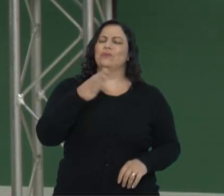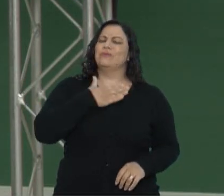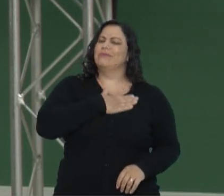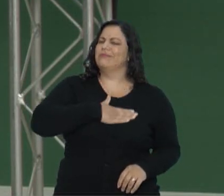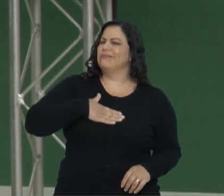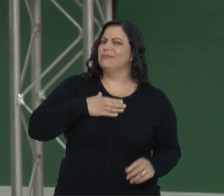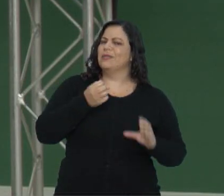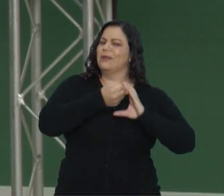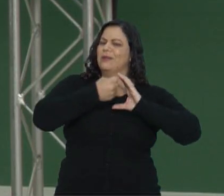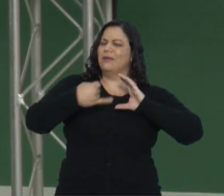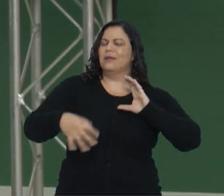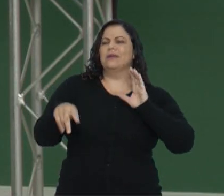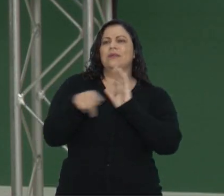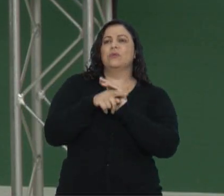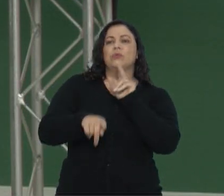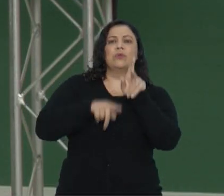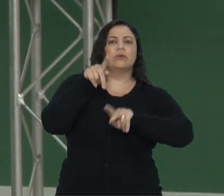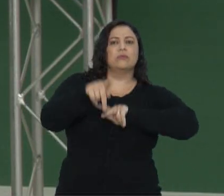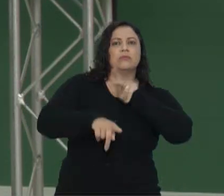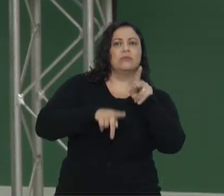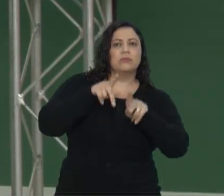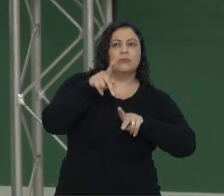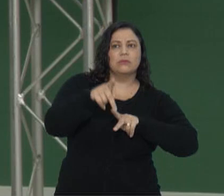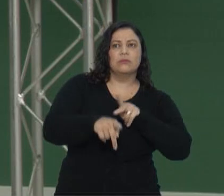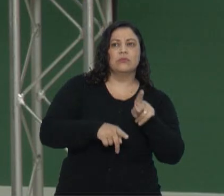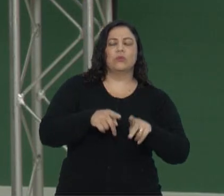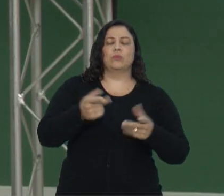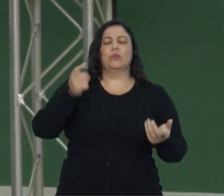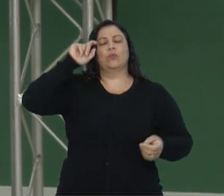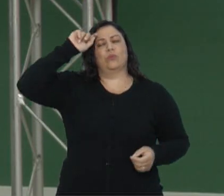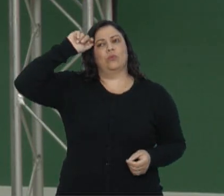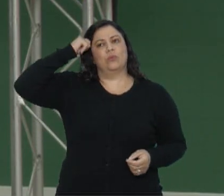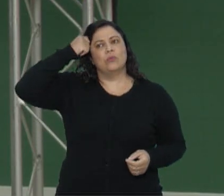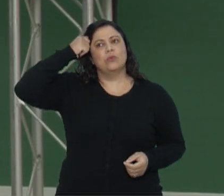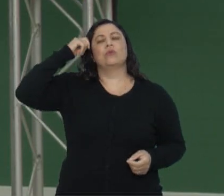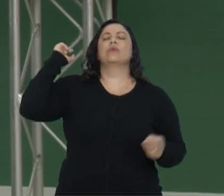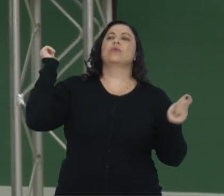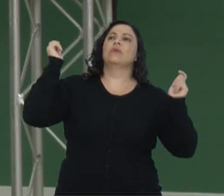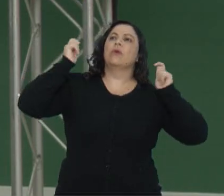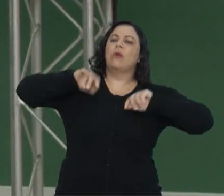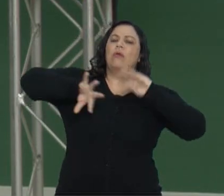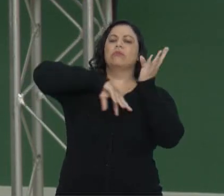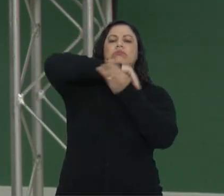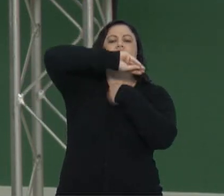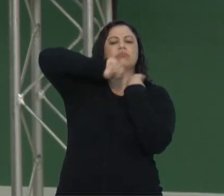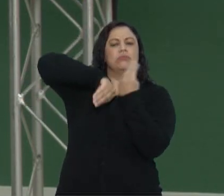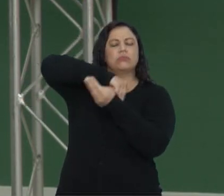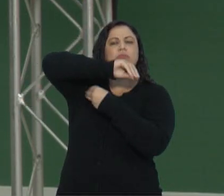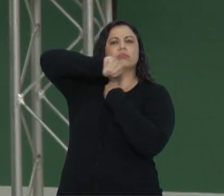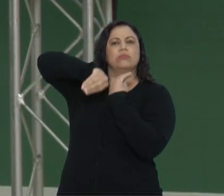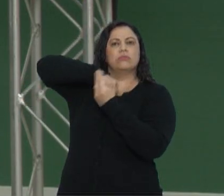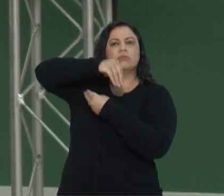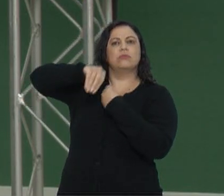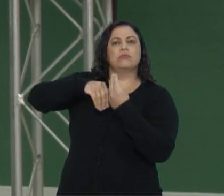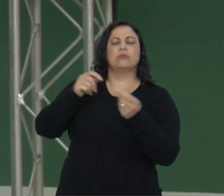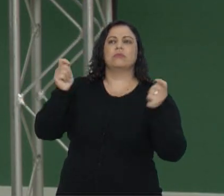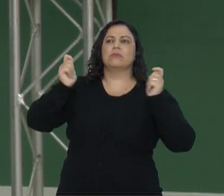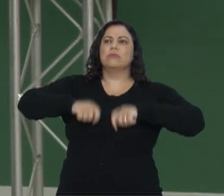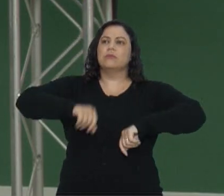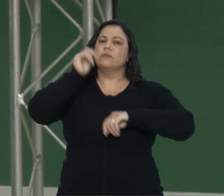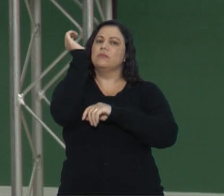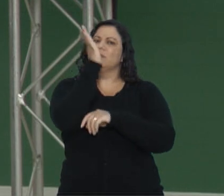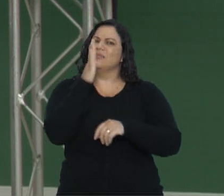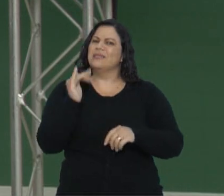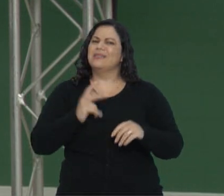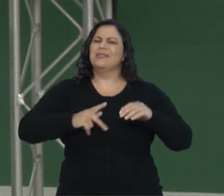características do nosso povo, né? Do mulato, da nossa mescla, né? Porque o Brasil é um dos povos, se não